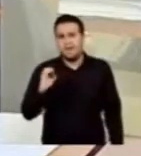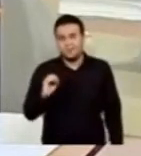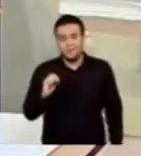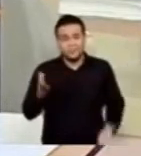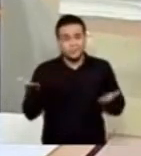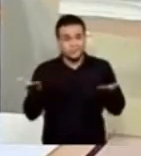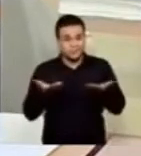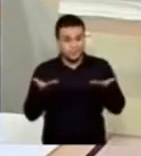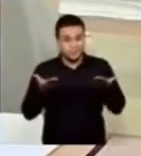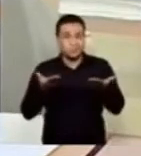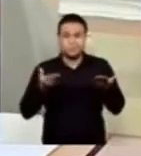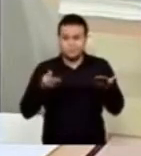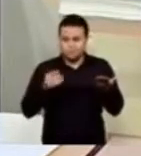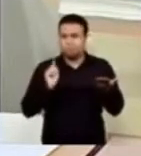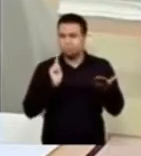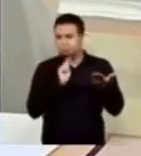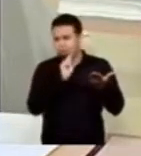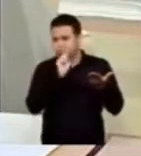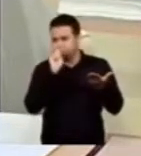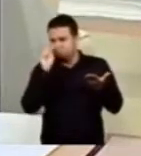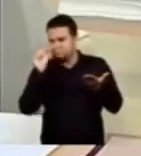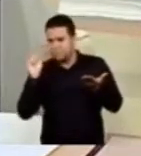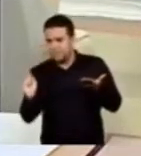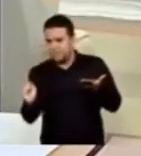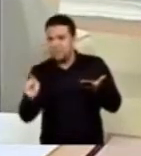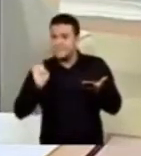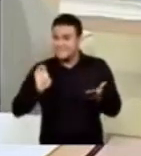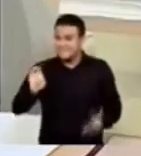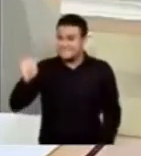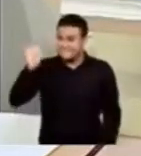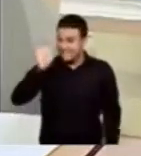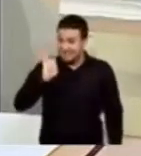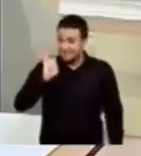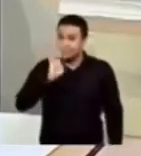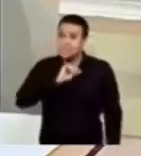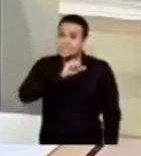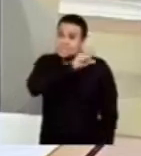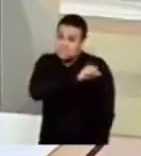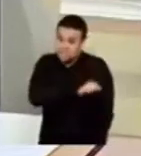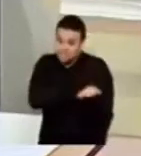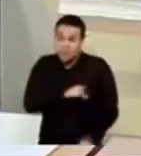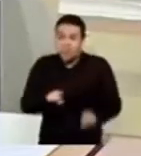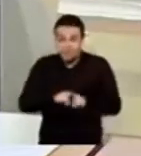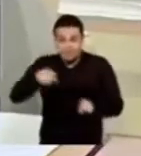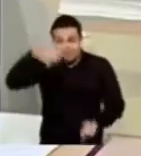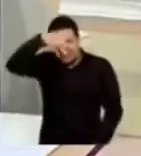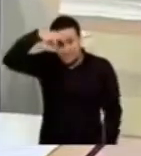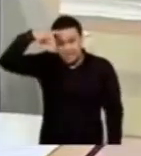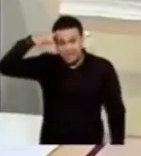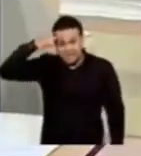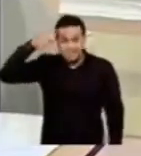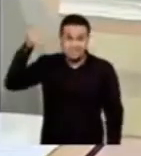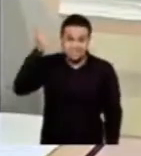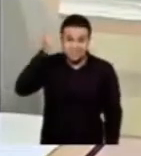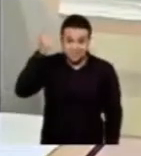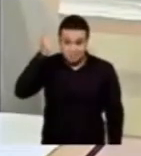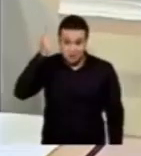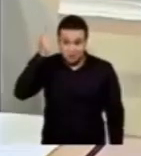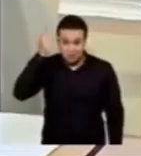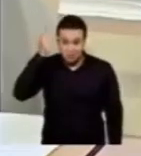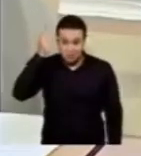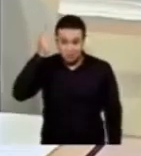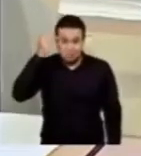hoje em vários estados, inclusive no Rio de Janeiro, também no meu Mato Grosso, também em São Paulo,